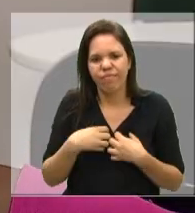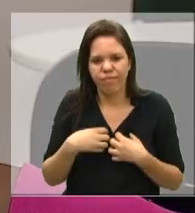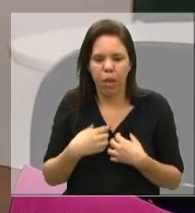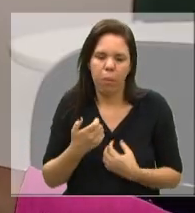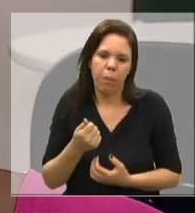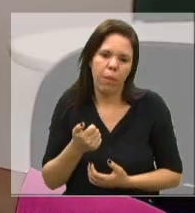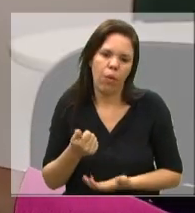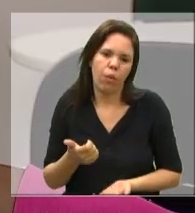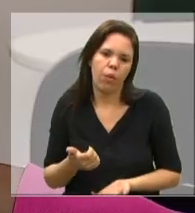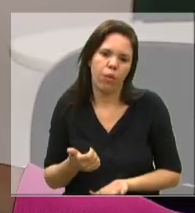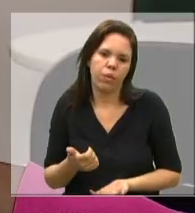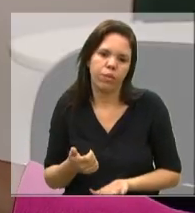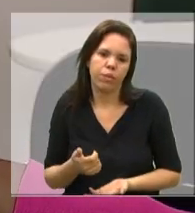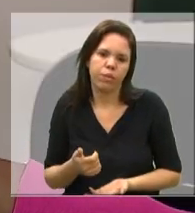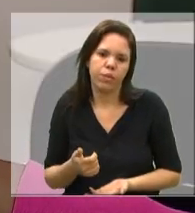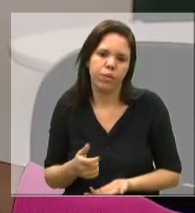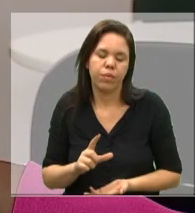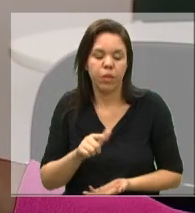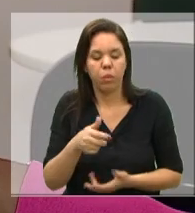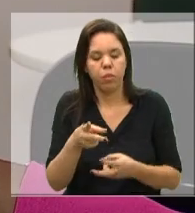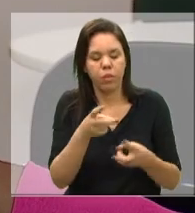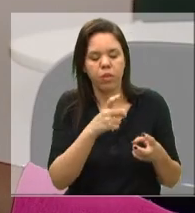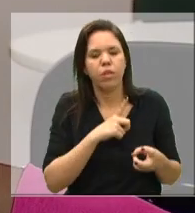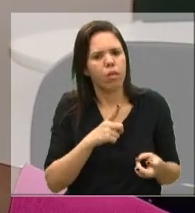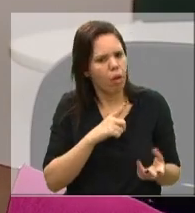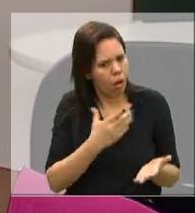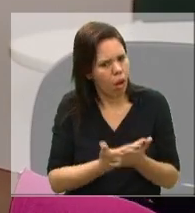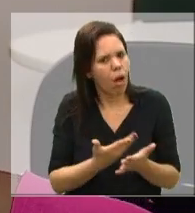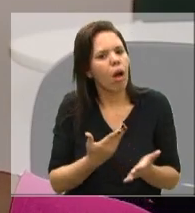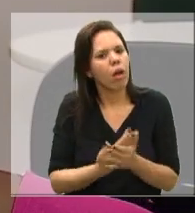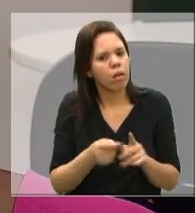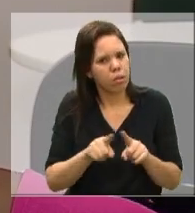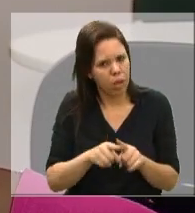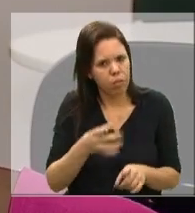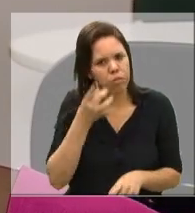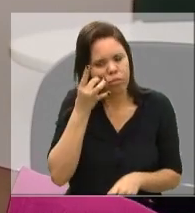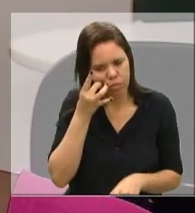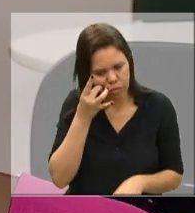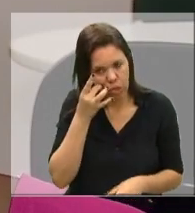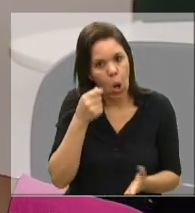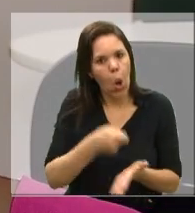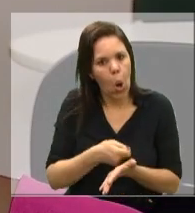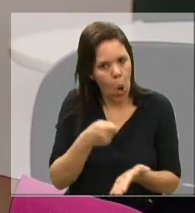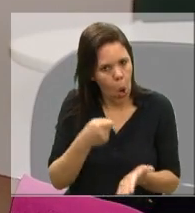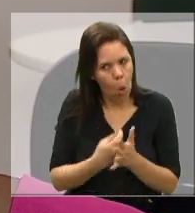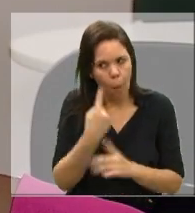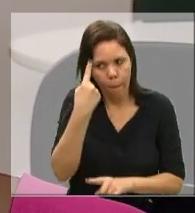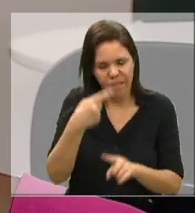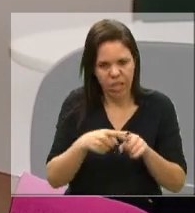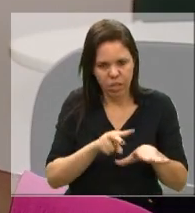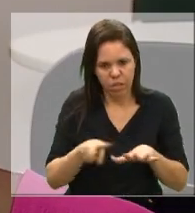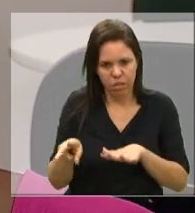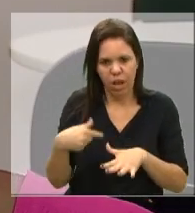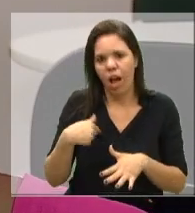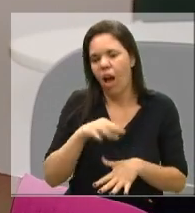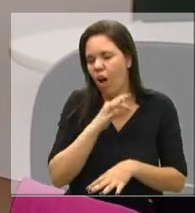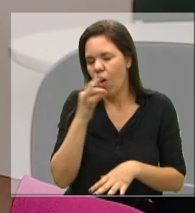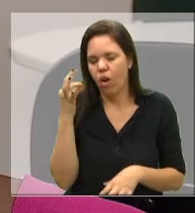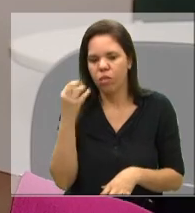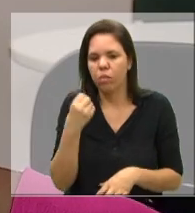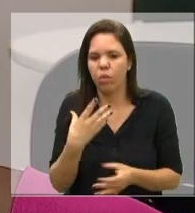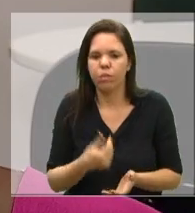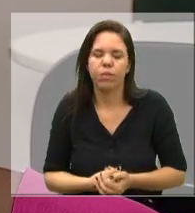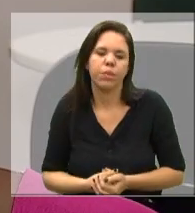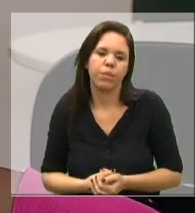um pouco. Tanto que quando eu vi que teria uma aula semipresencial obrigatória uma vez a semana, eu falei, que bom, né?